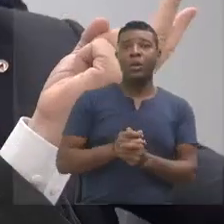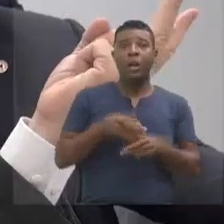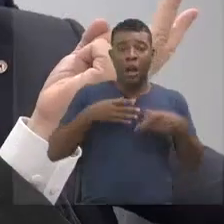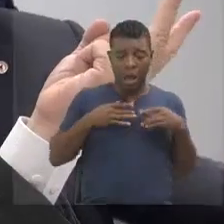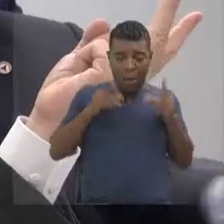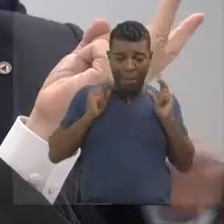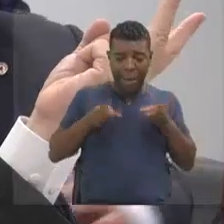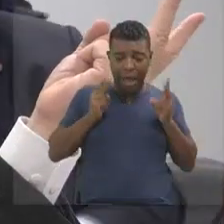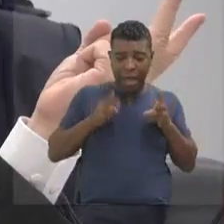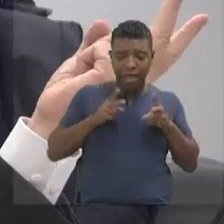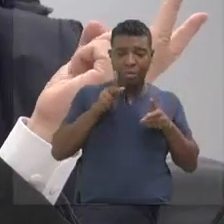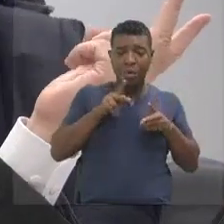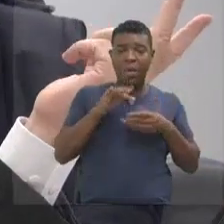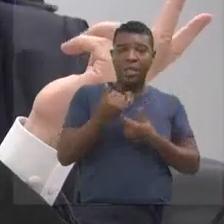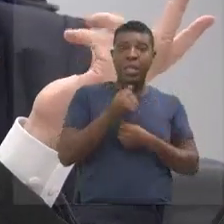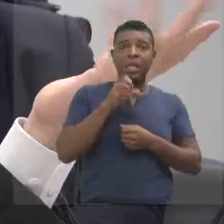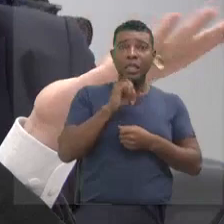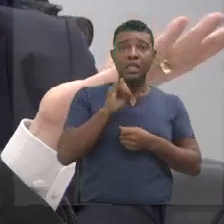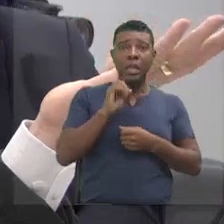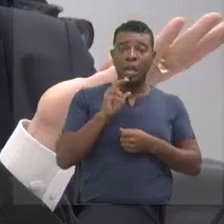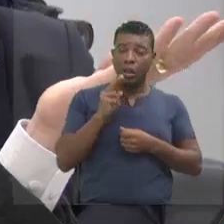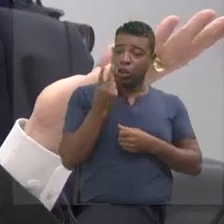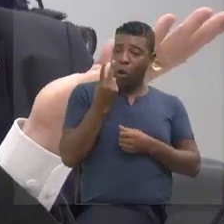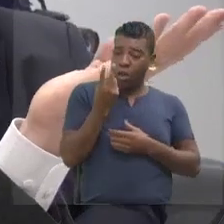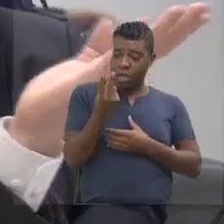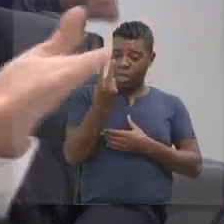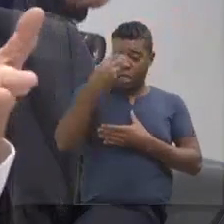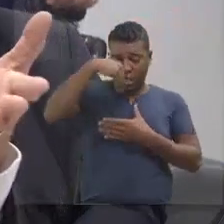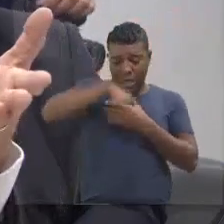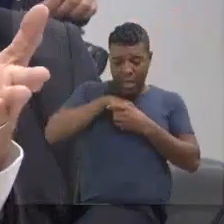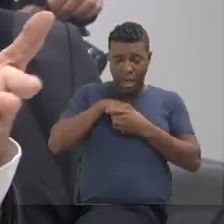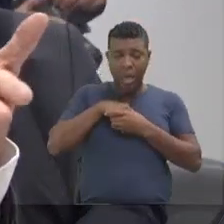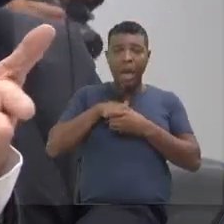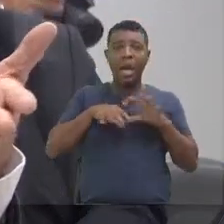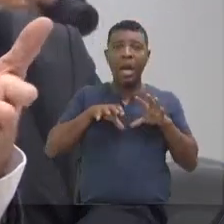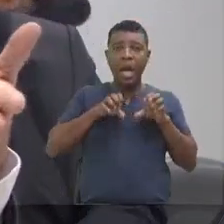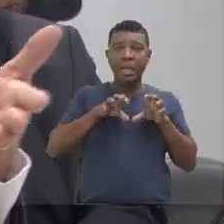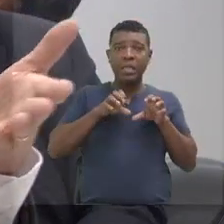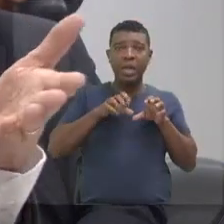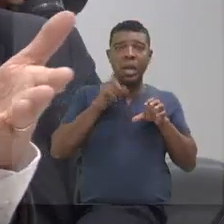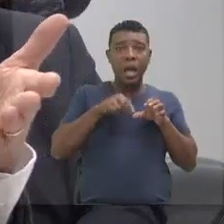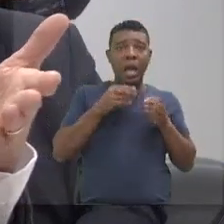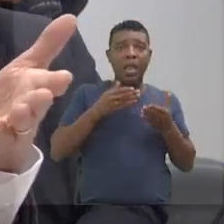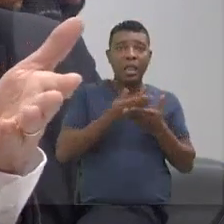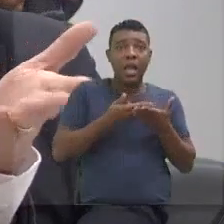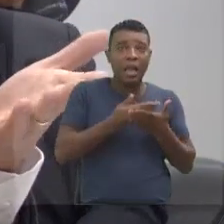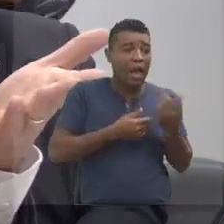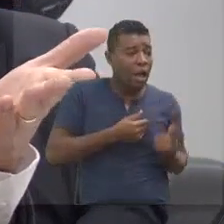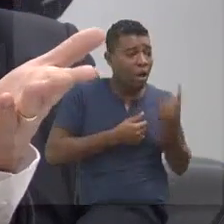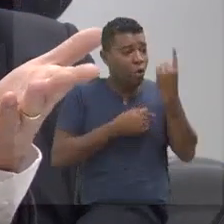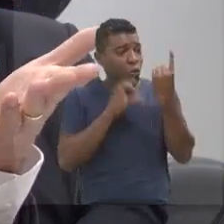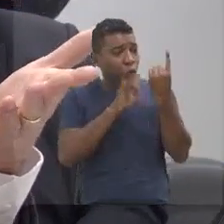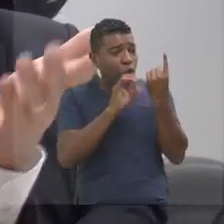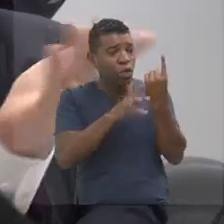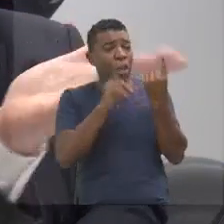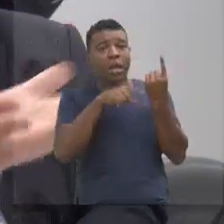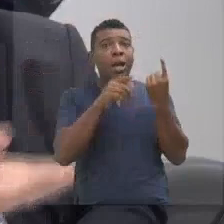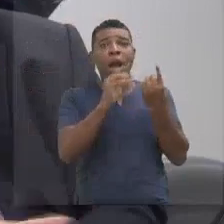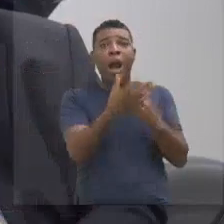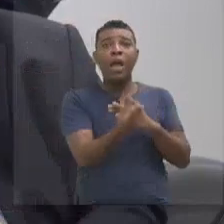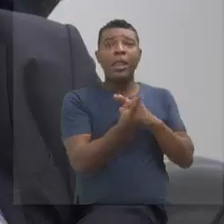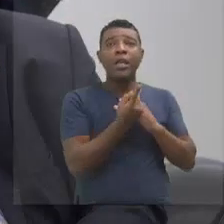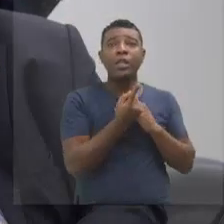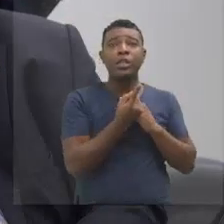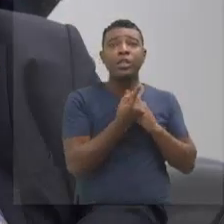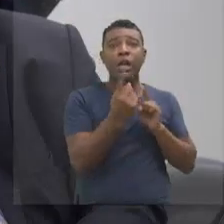dois tipos de cânceres ele hoje não pode se tratar e um só que tem atendimento Universal Global ele